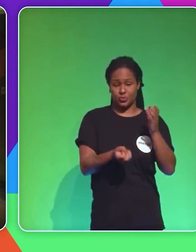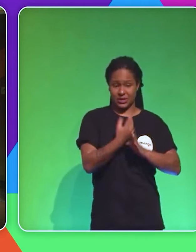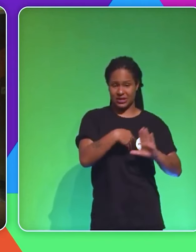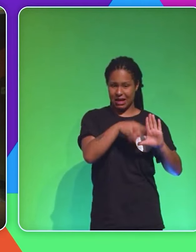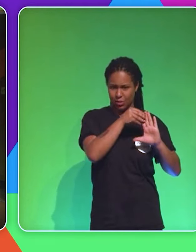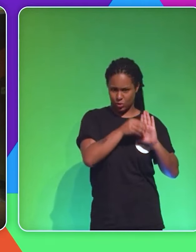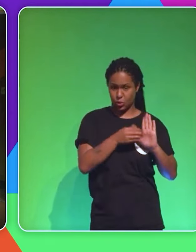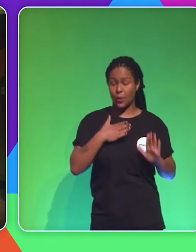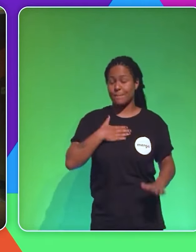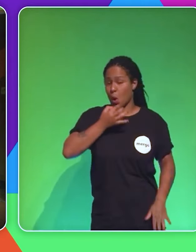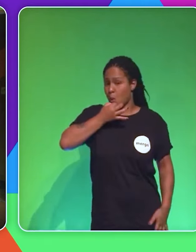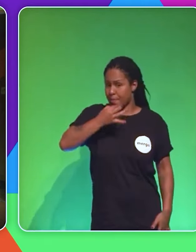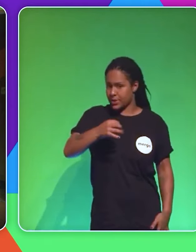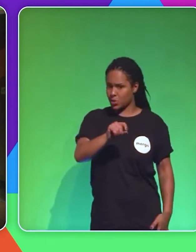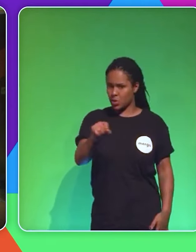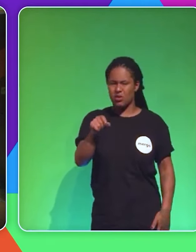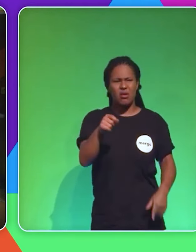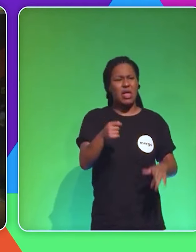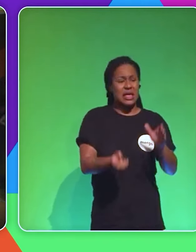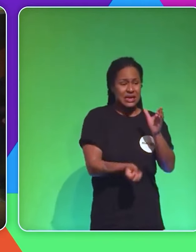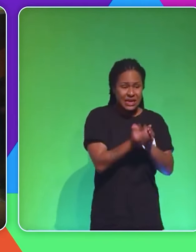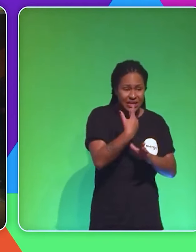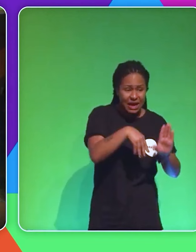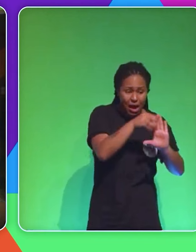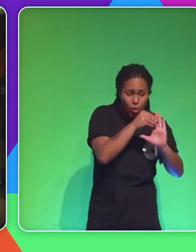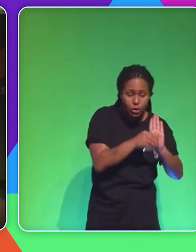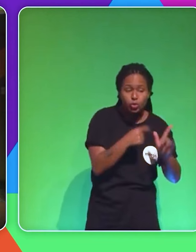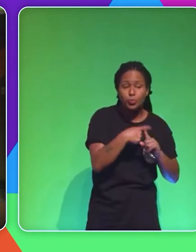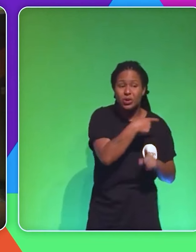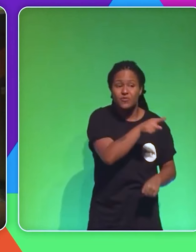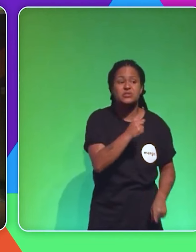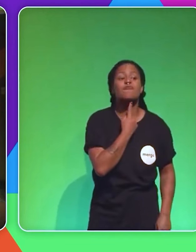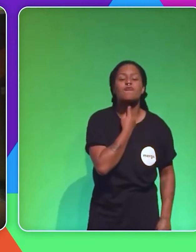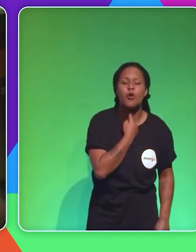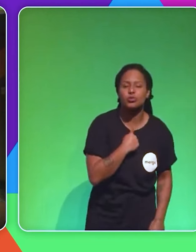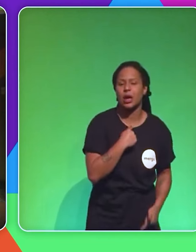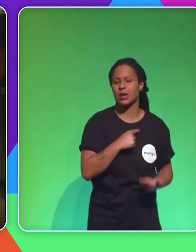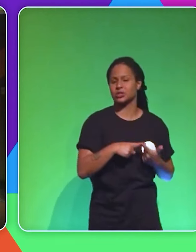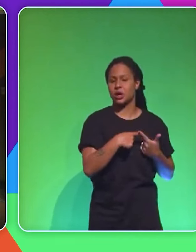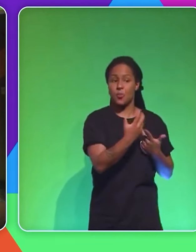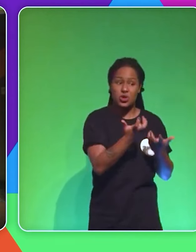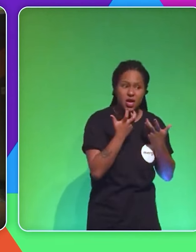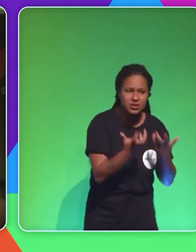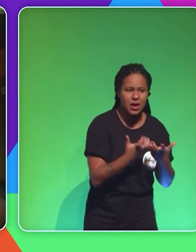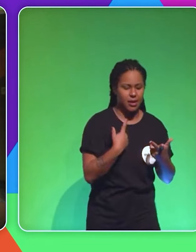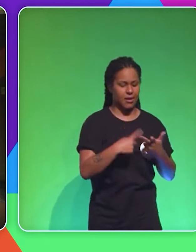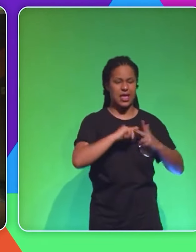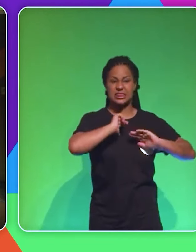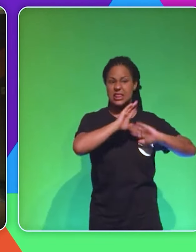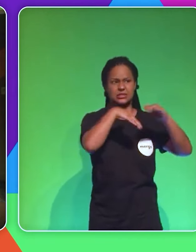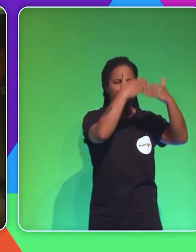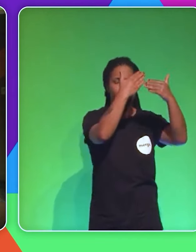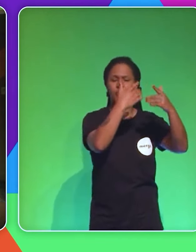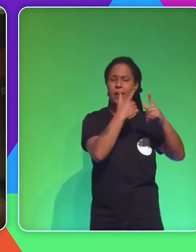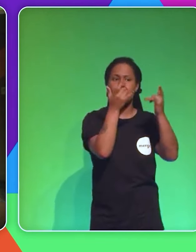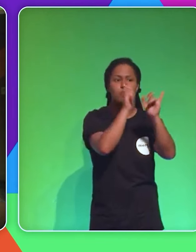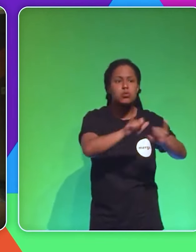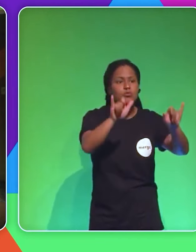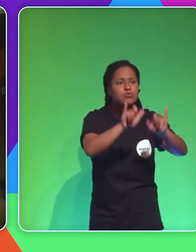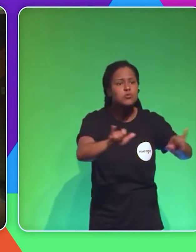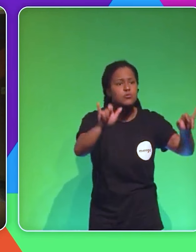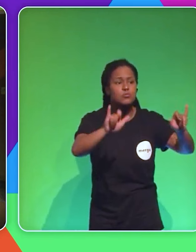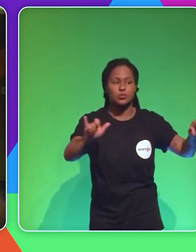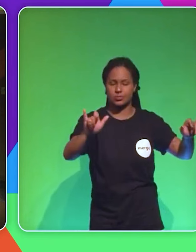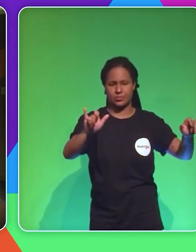tem na minha opinião você tem que criar conteúdo porque você quer porque você gosta para se desenvolver para poder eh propagar sua